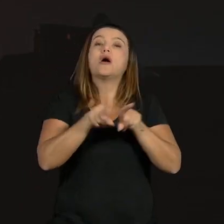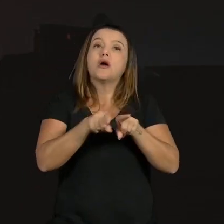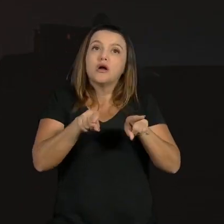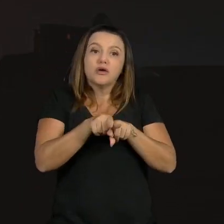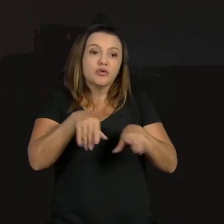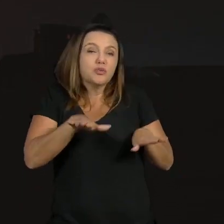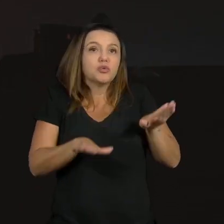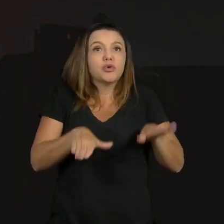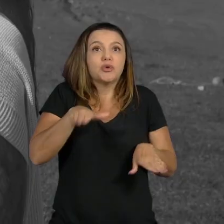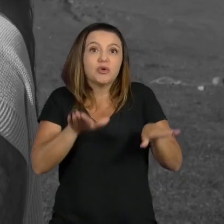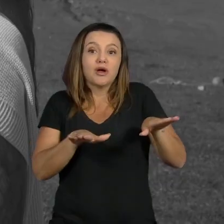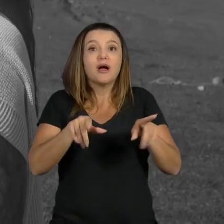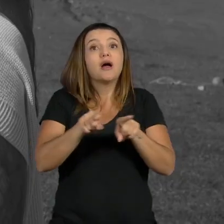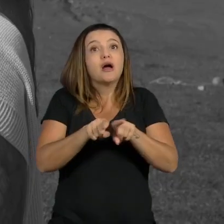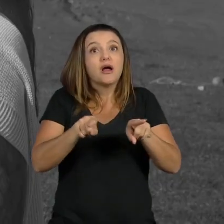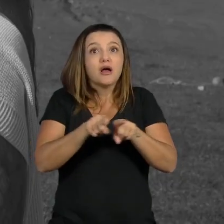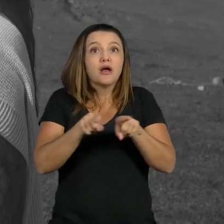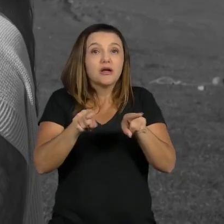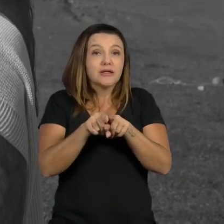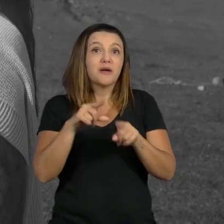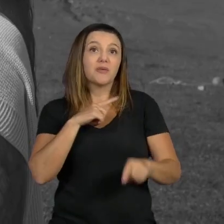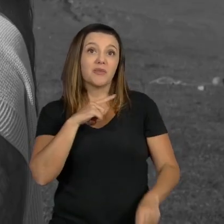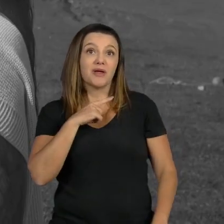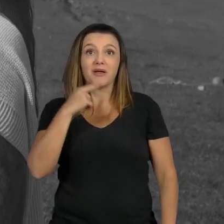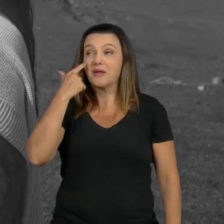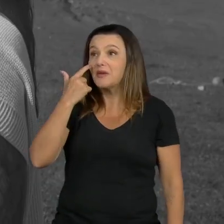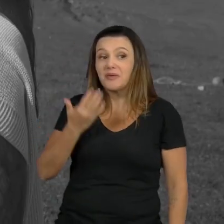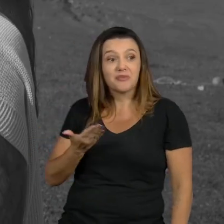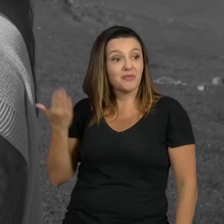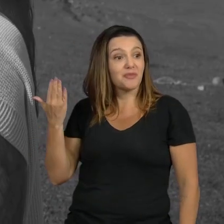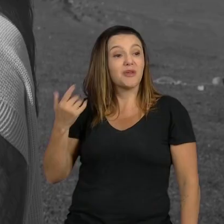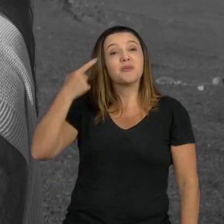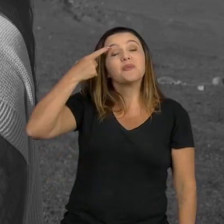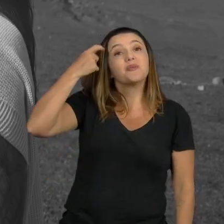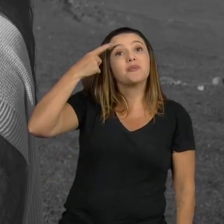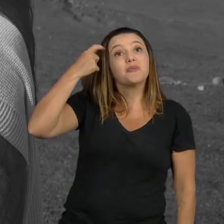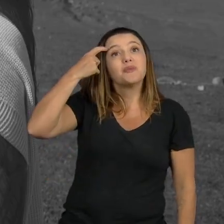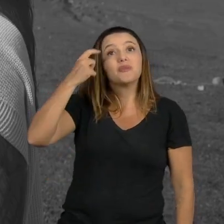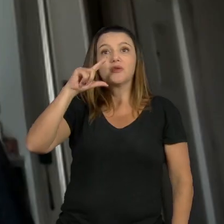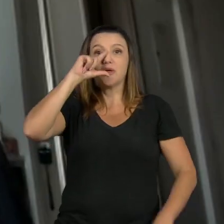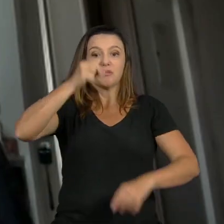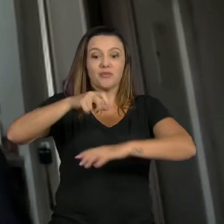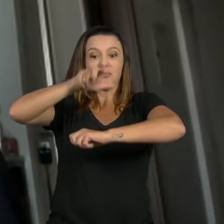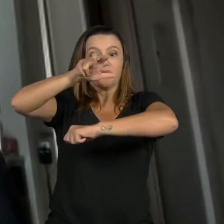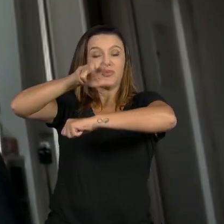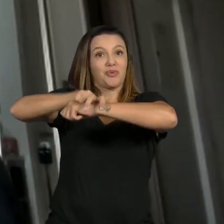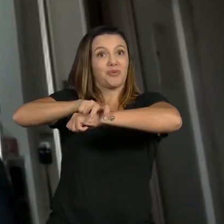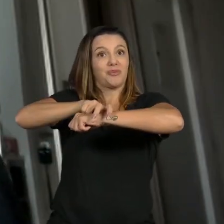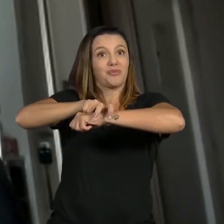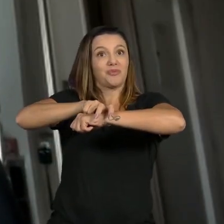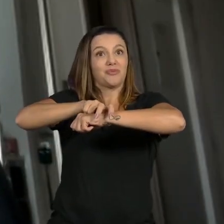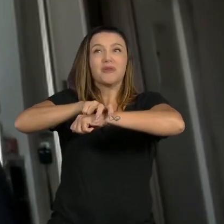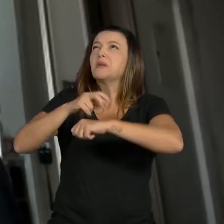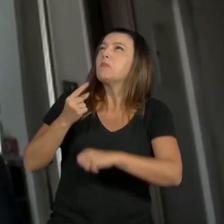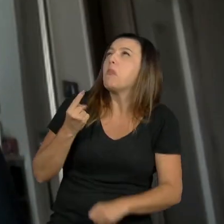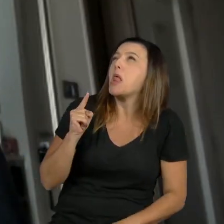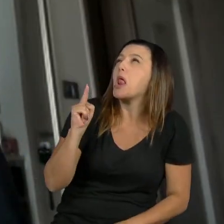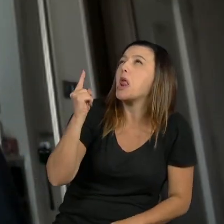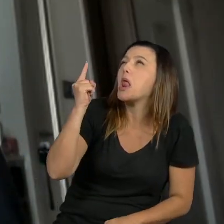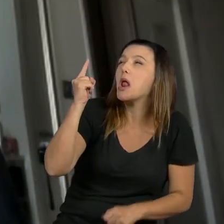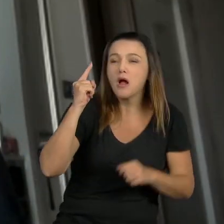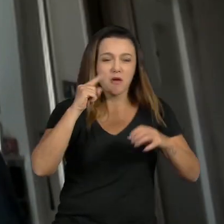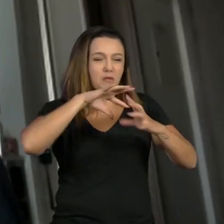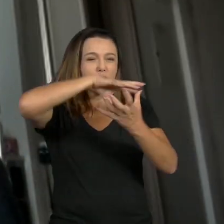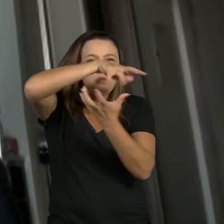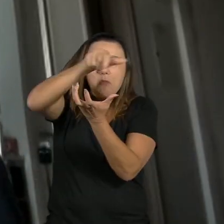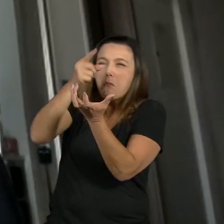exótico Quisquistão, na Ásia Central, lar da águia real. Quanto mais remoto, mais verdadeiro é e mais